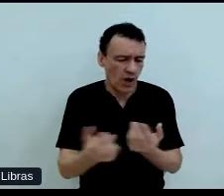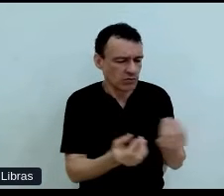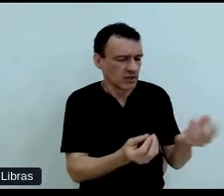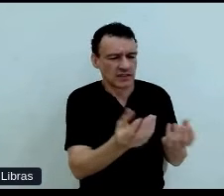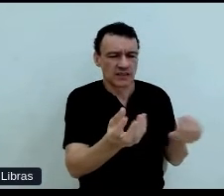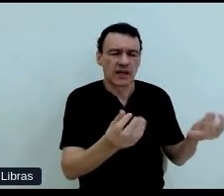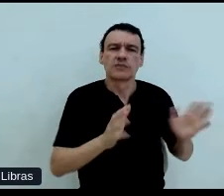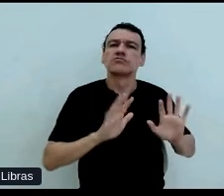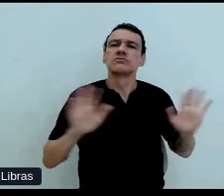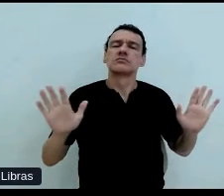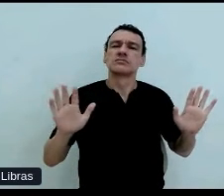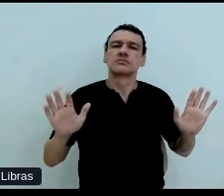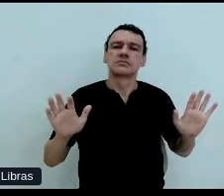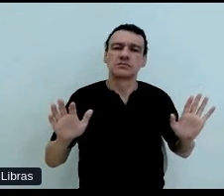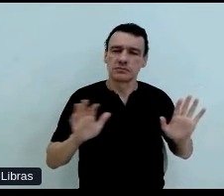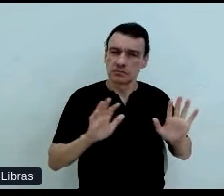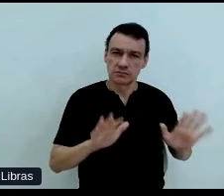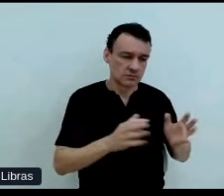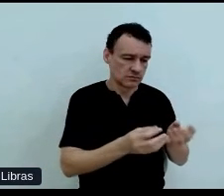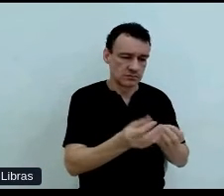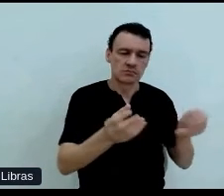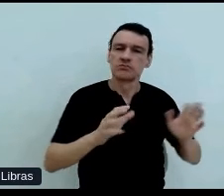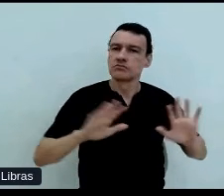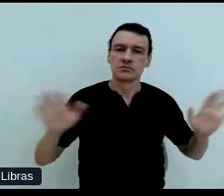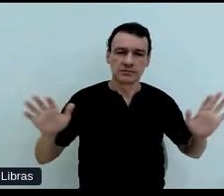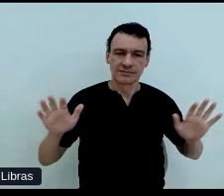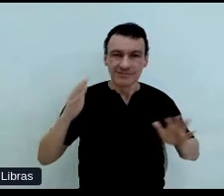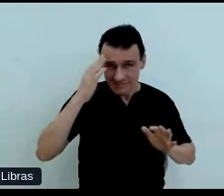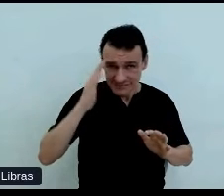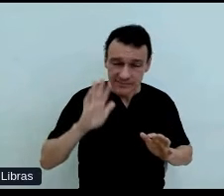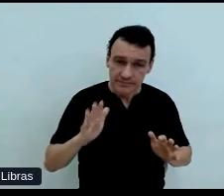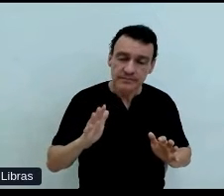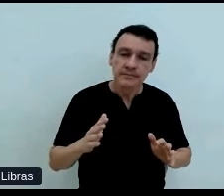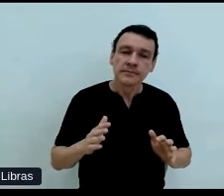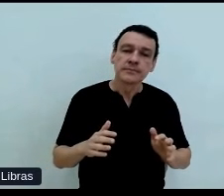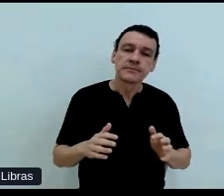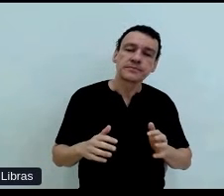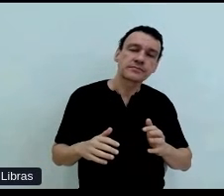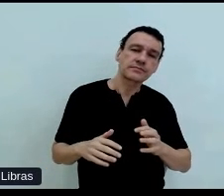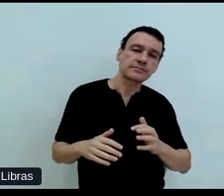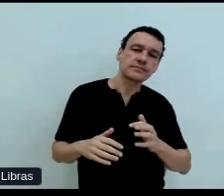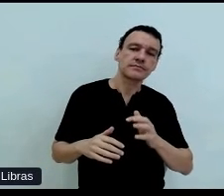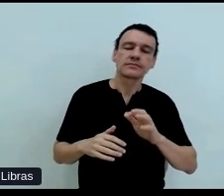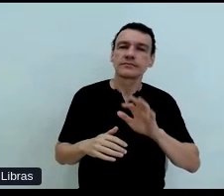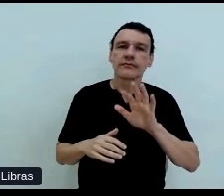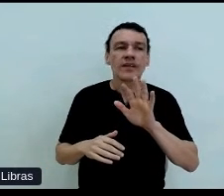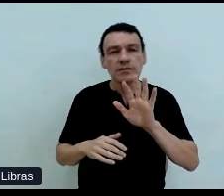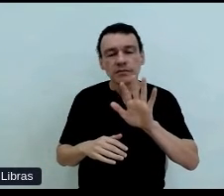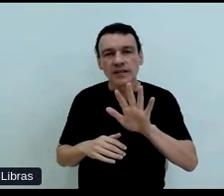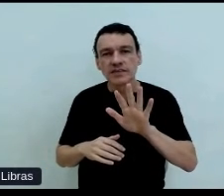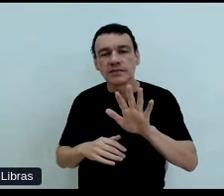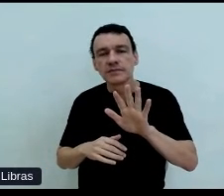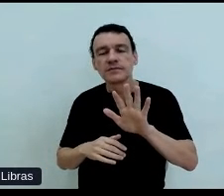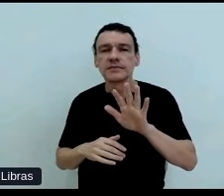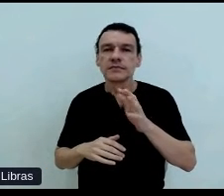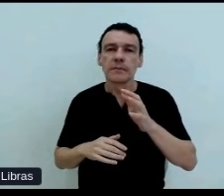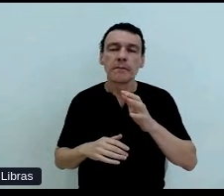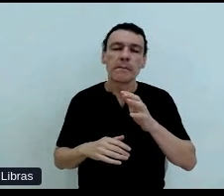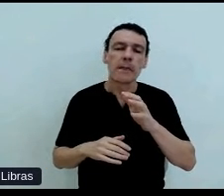caixotes diferentes, sem que se faça normalmente ajustes, e,